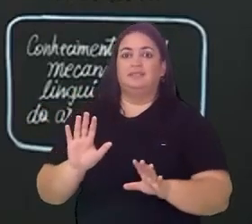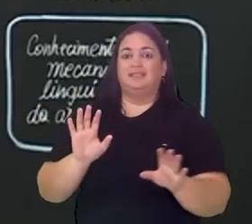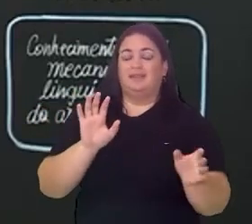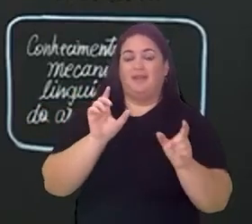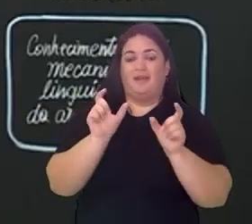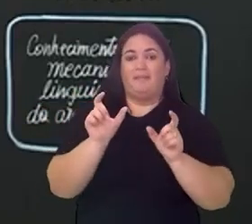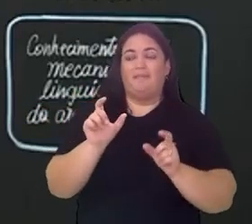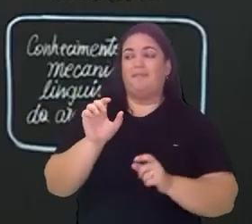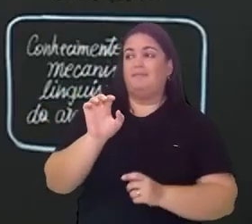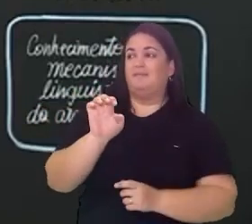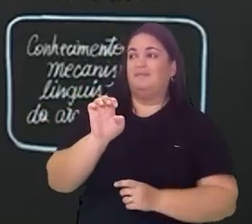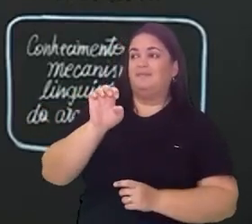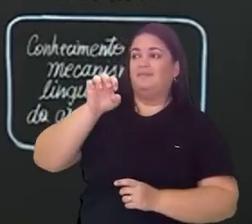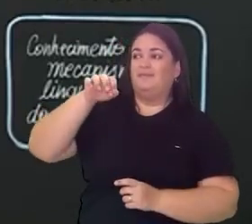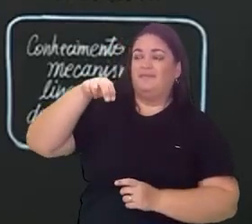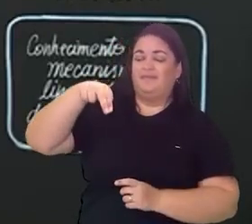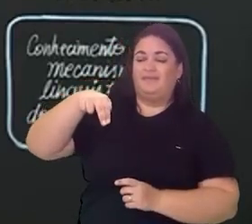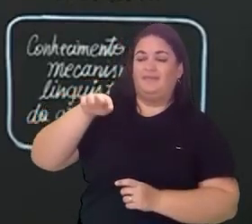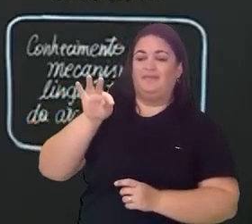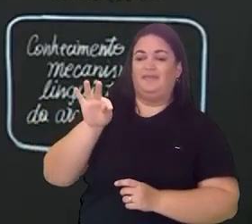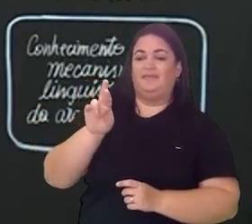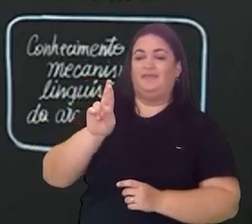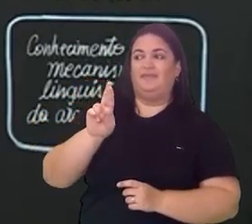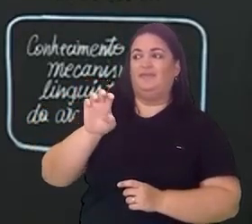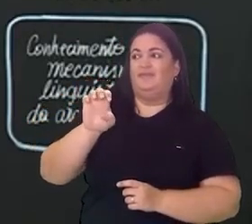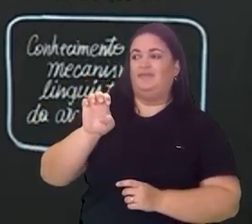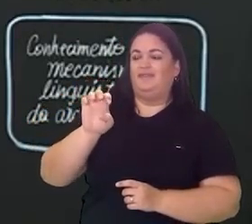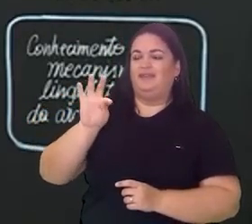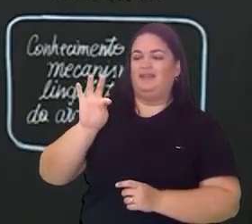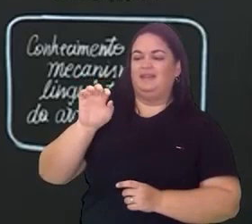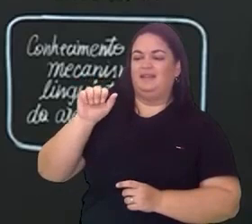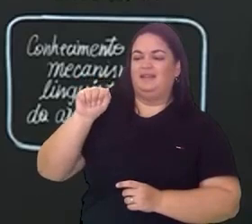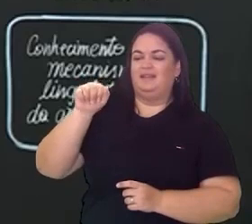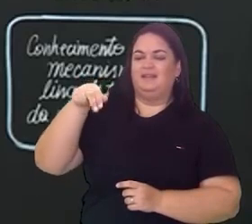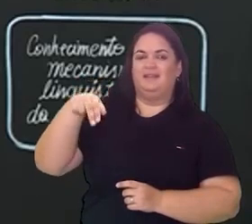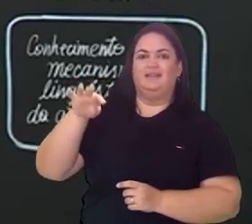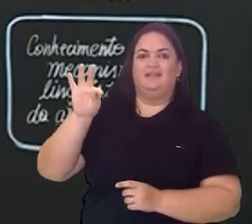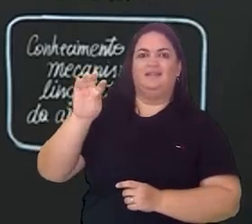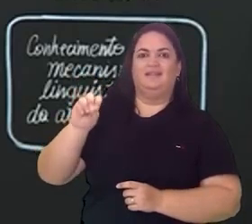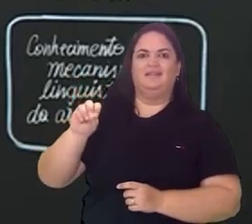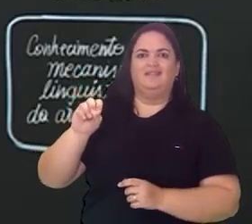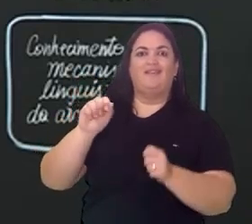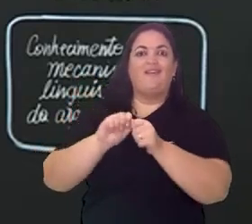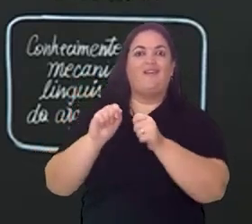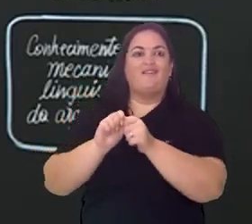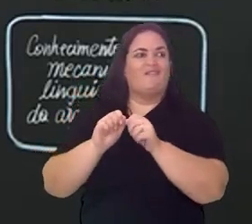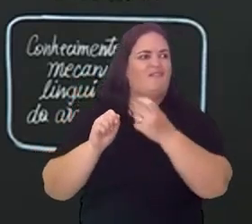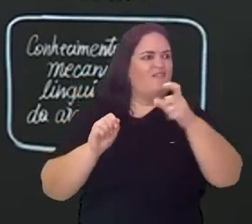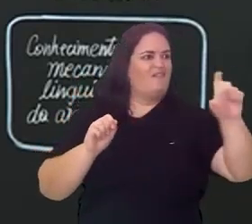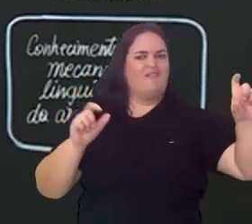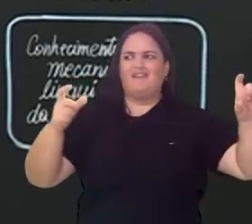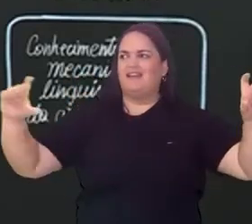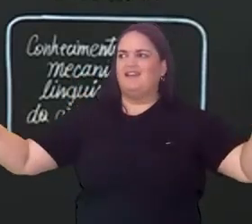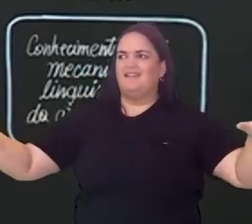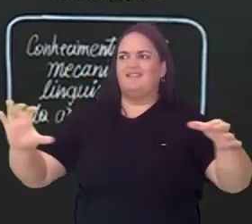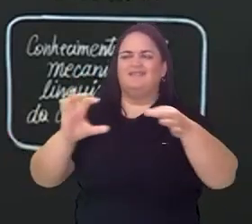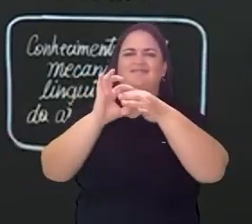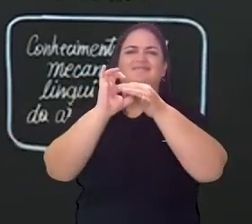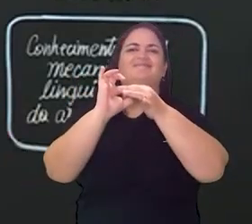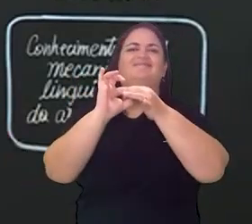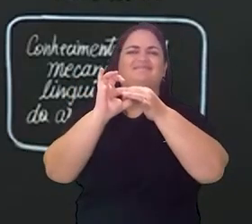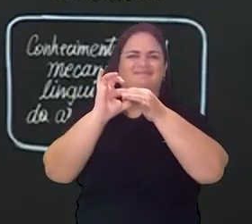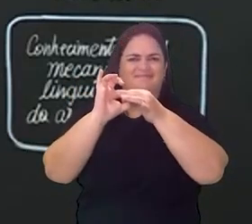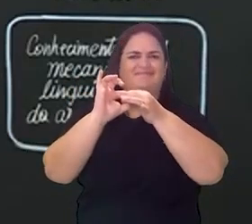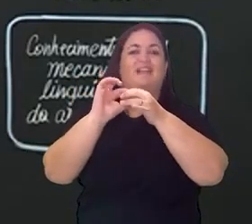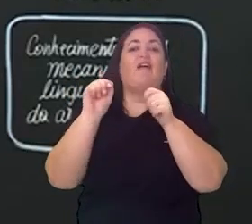de adversidade, uma ideia de oposição, e é essa conjunção que estabelece a relação entre as duas orações, garantindo então o quê? Que